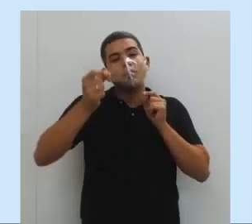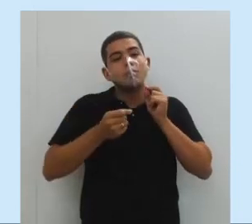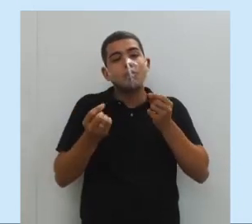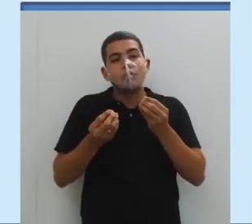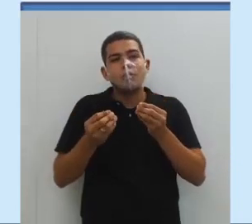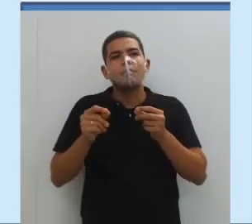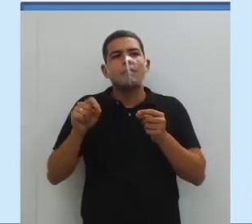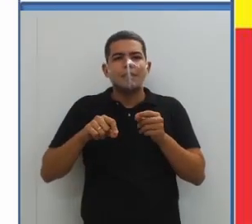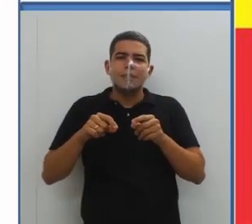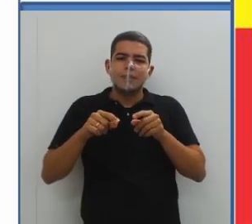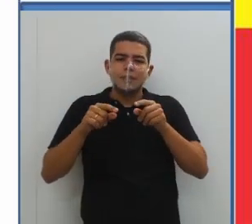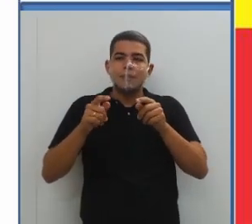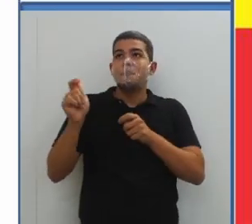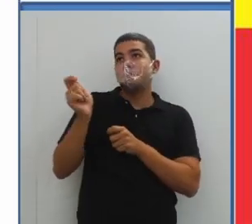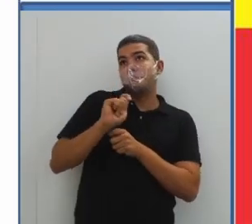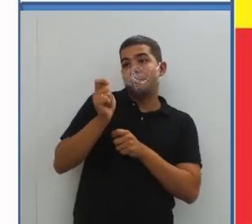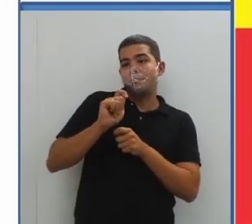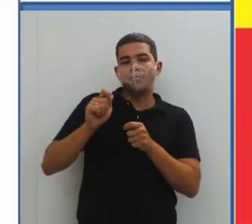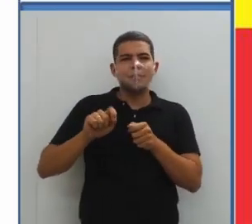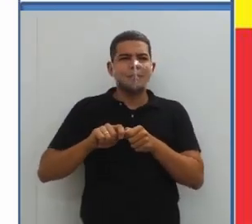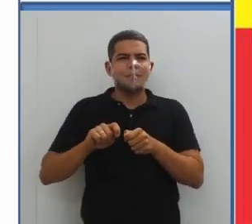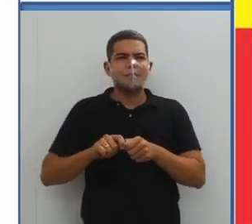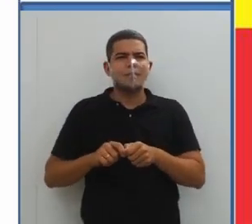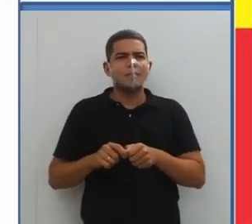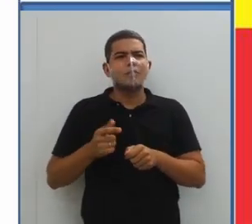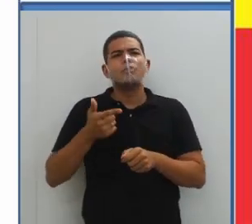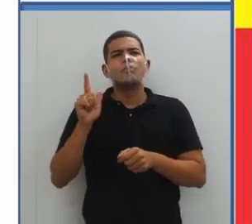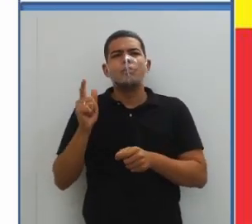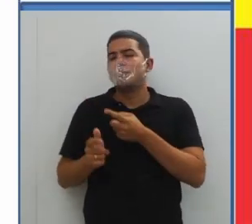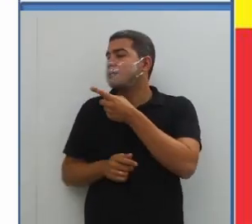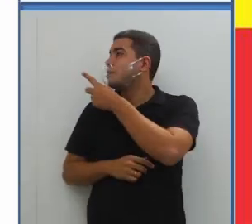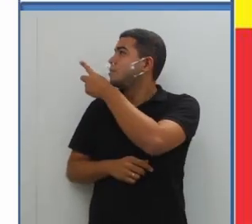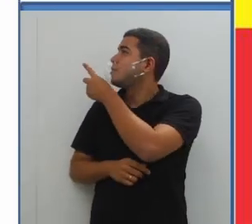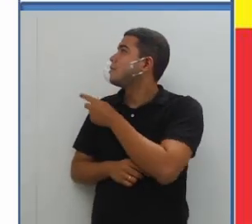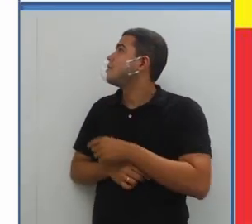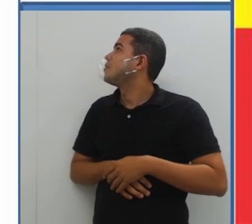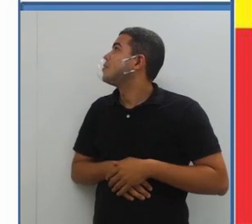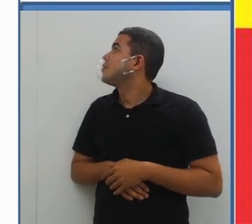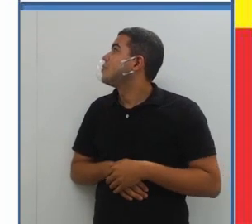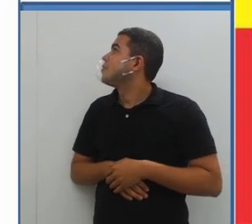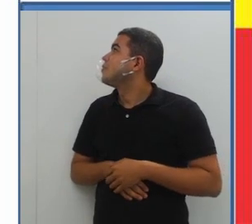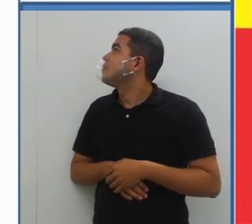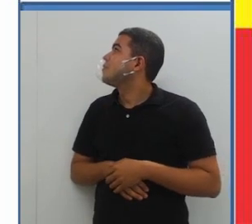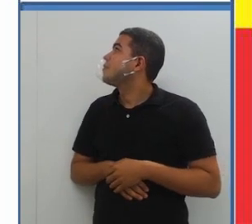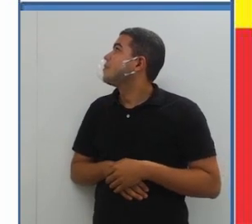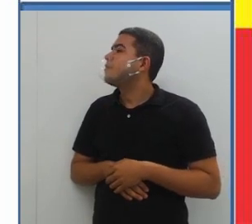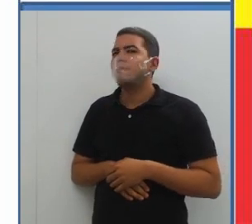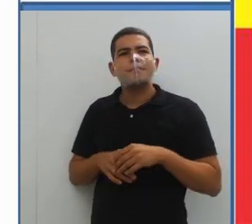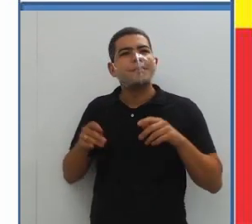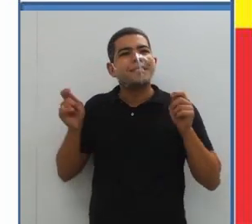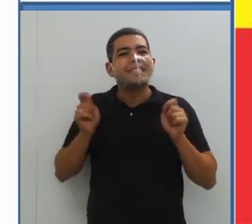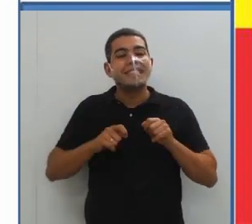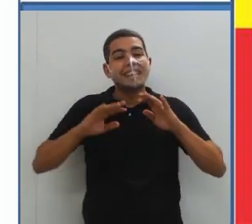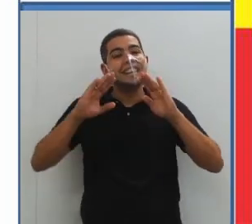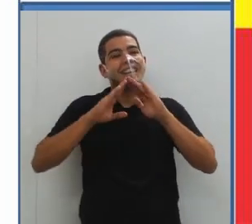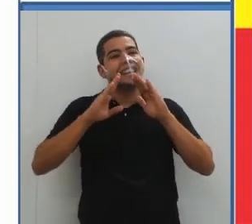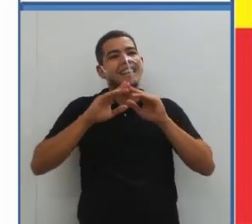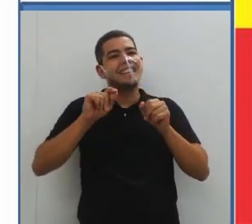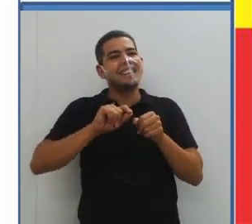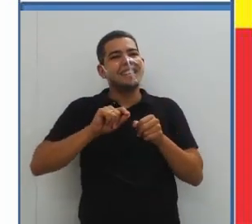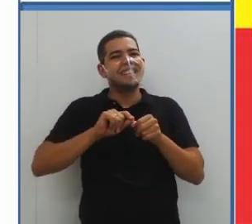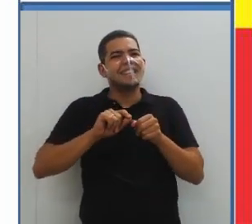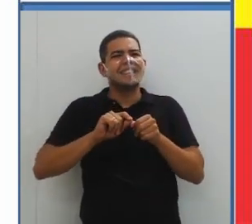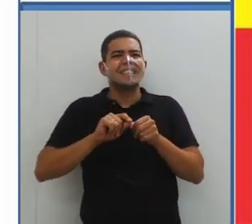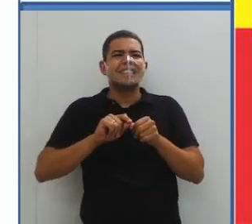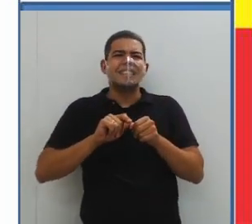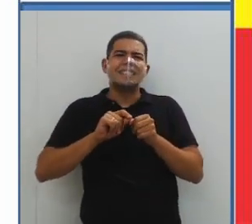uma pipa. E esse brinquedo, né? Que brinquedo legal, tanta gente gosta dele, dá pra gente fazer ele em casa também.